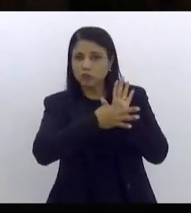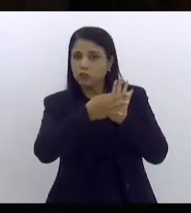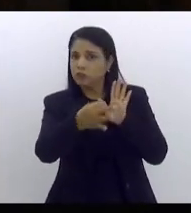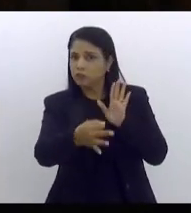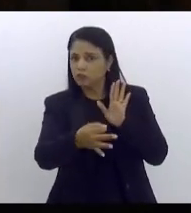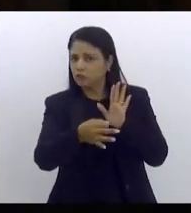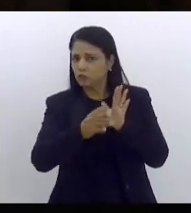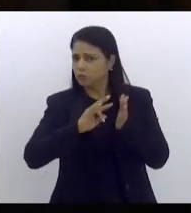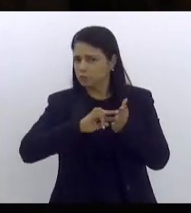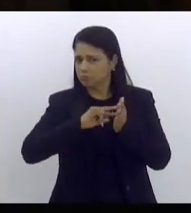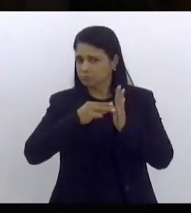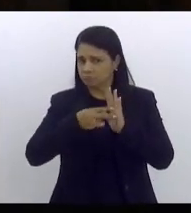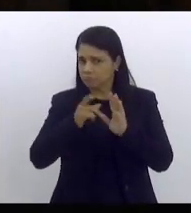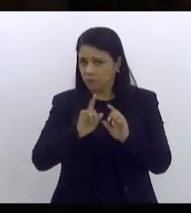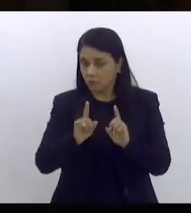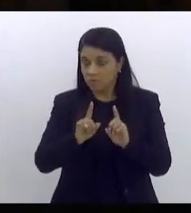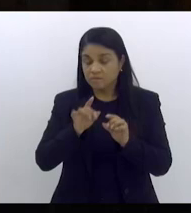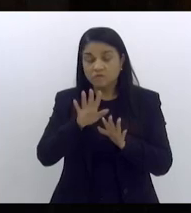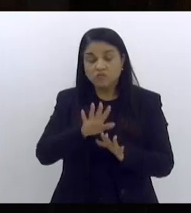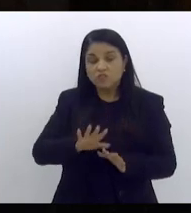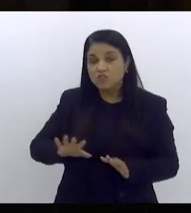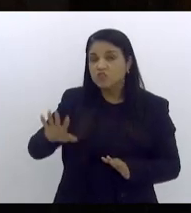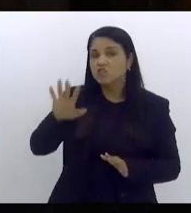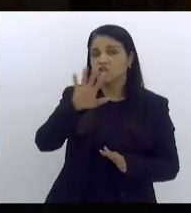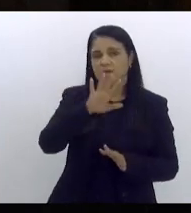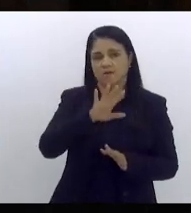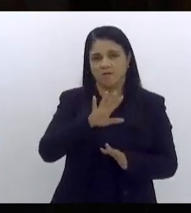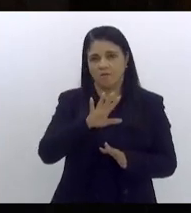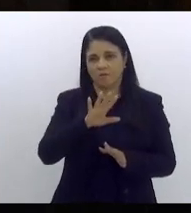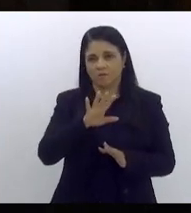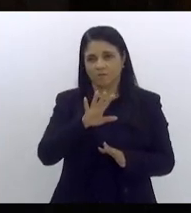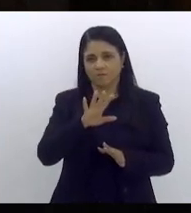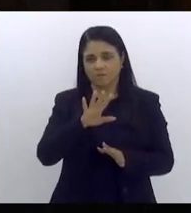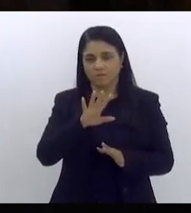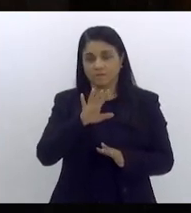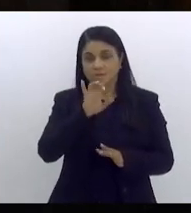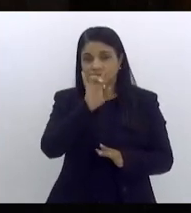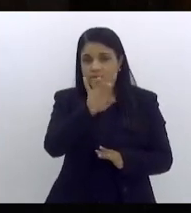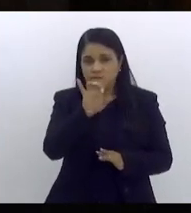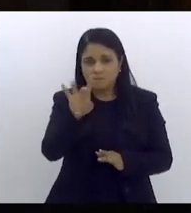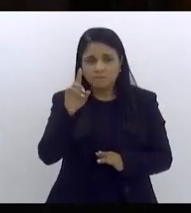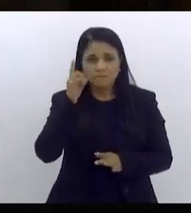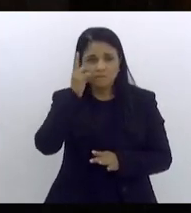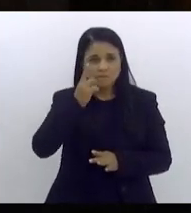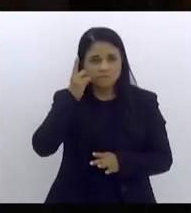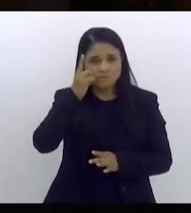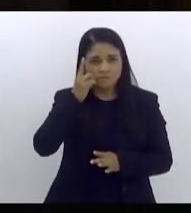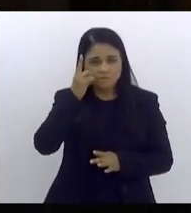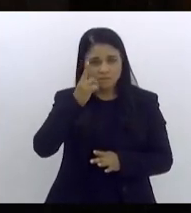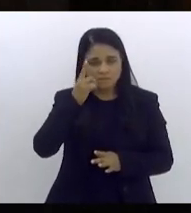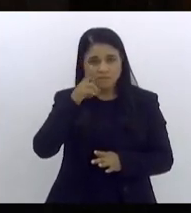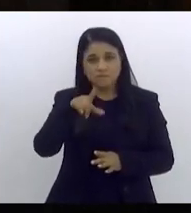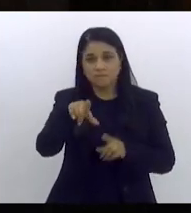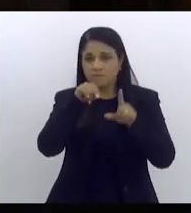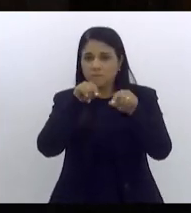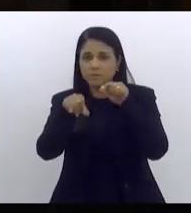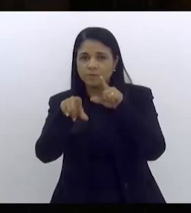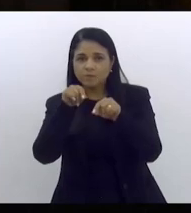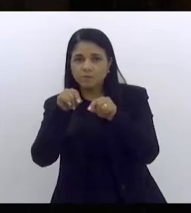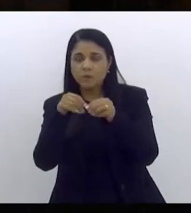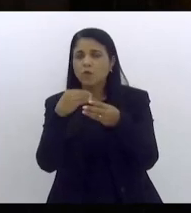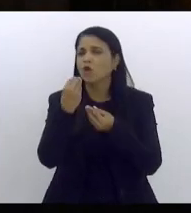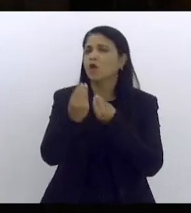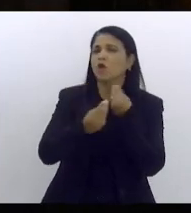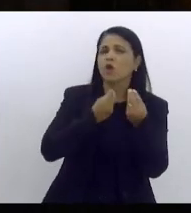sim em sentido geral. Porque cada parlamentar escolhe como